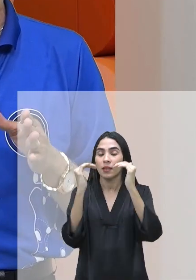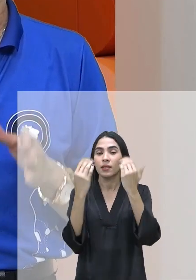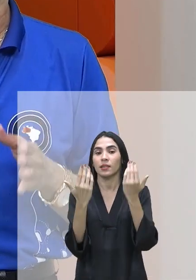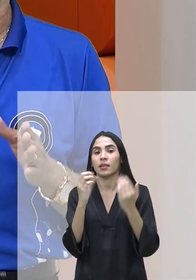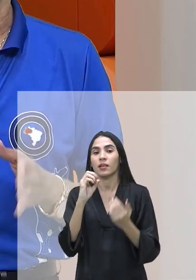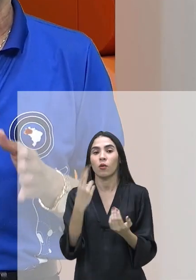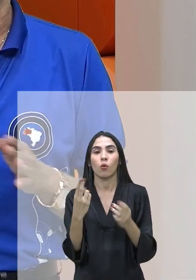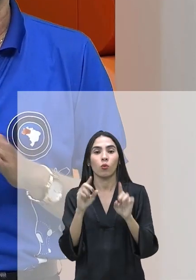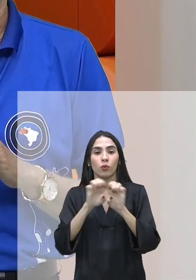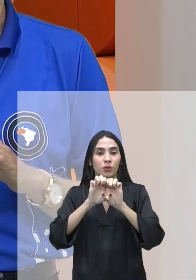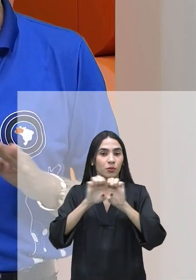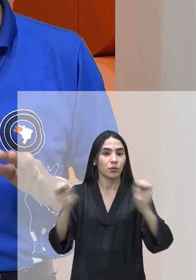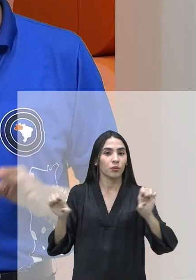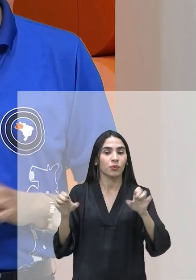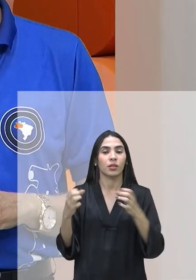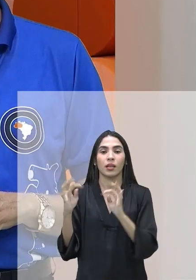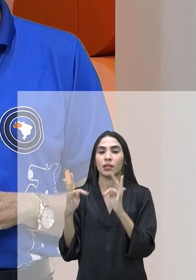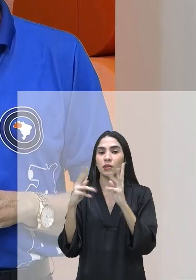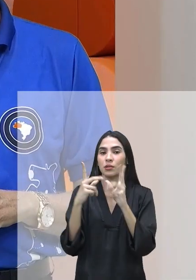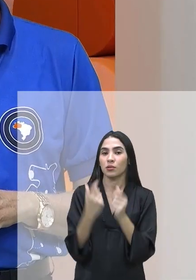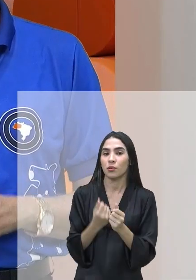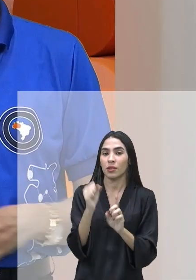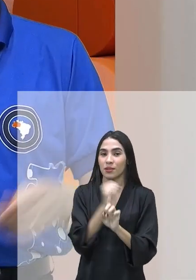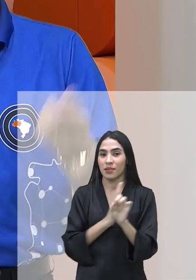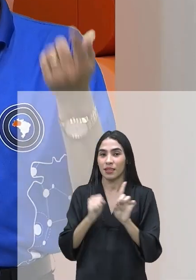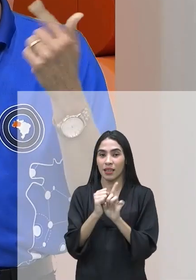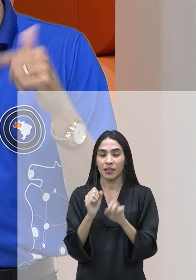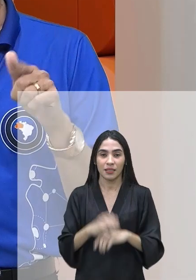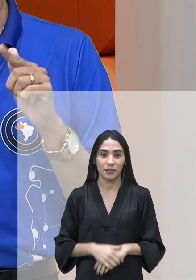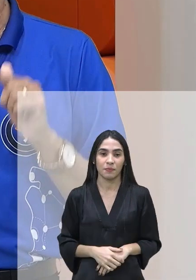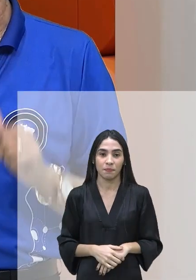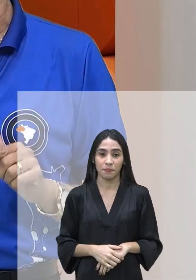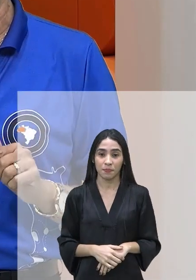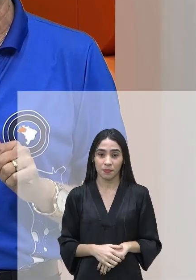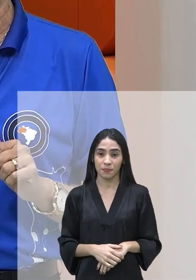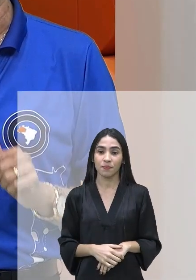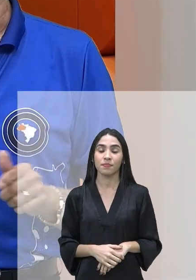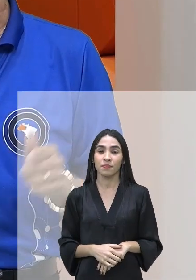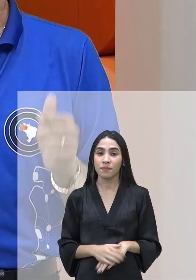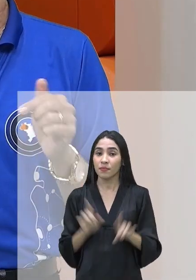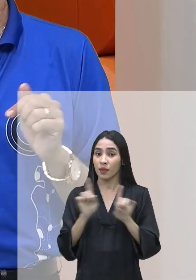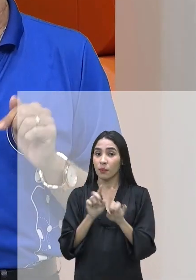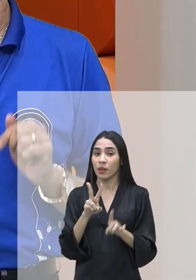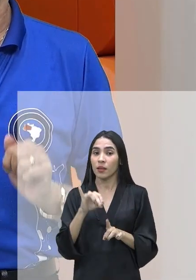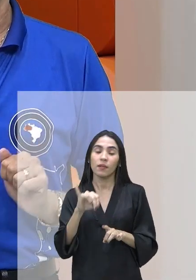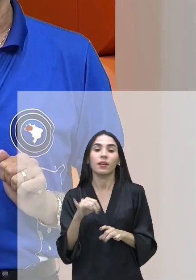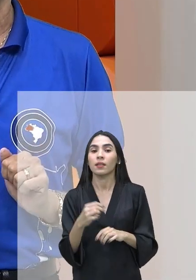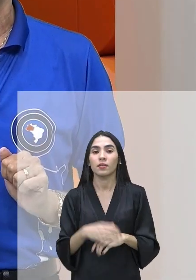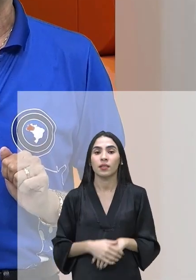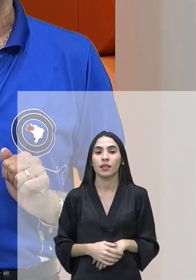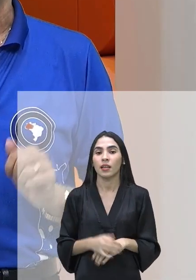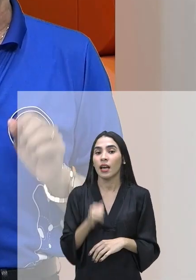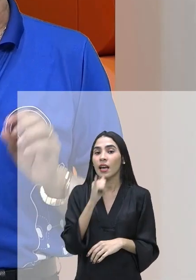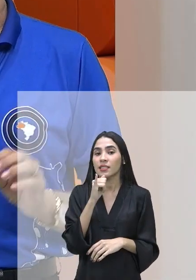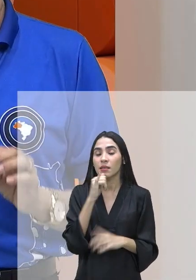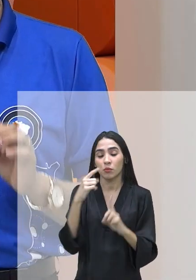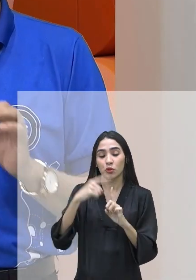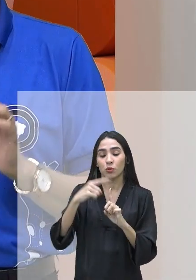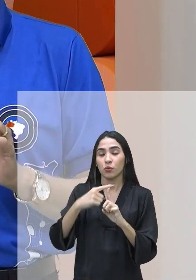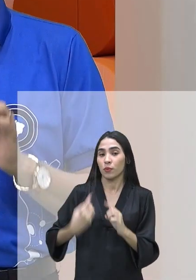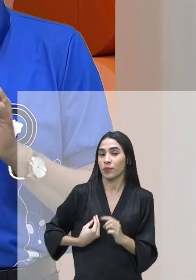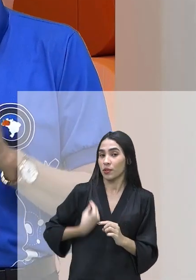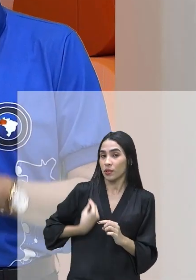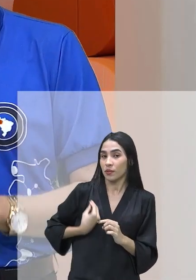na estrutura de todas as sociedades, e condicionará o seu estilo de vida e